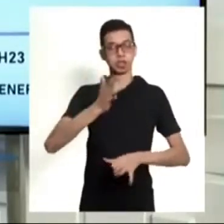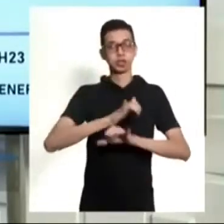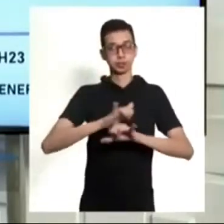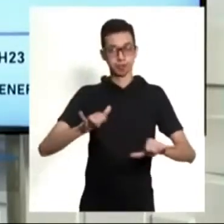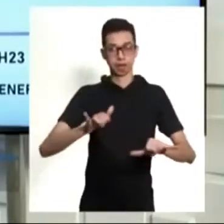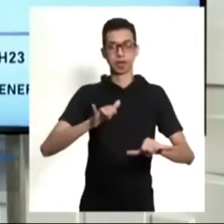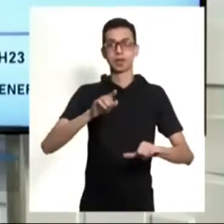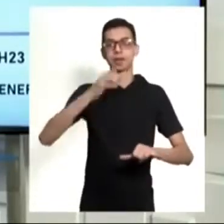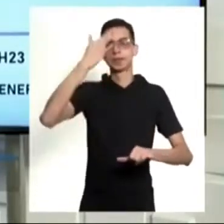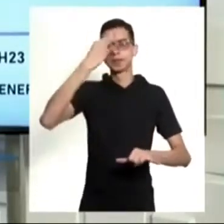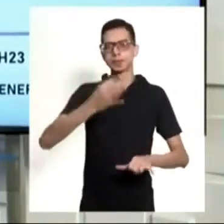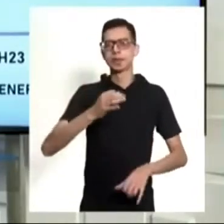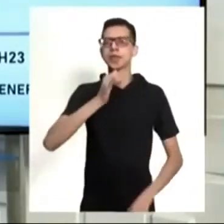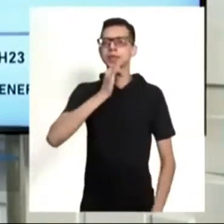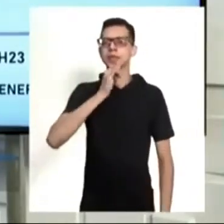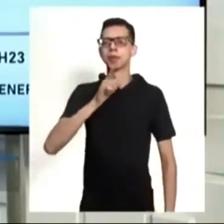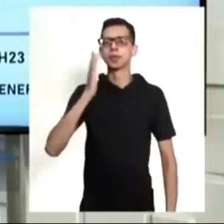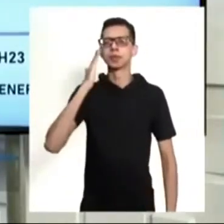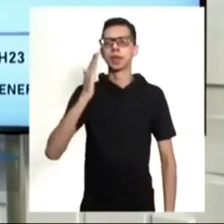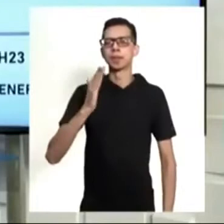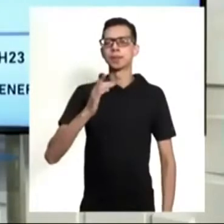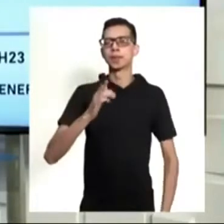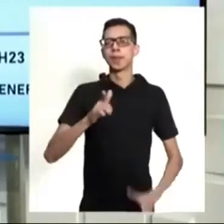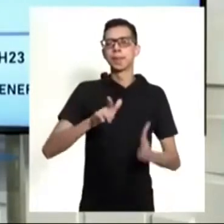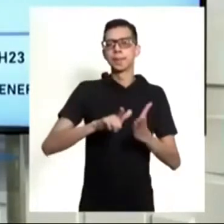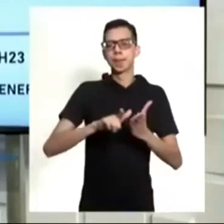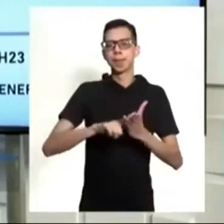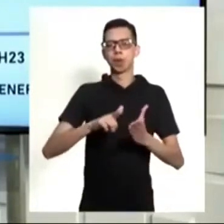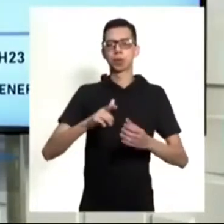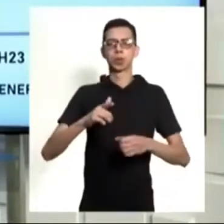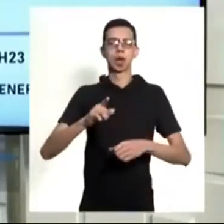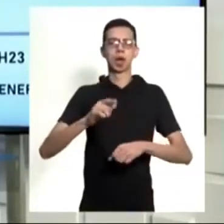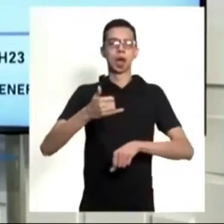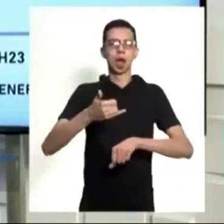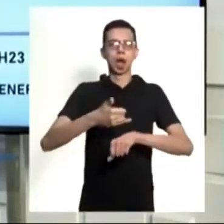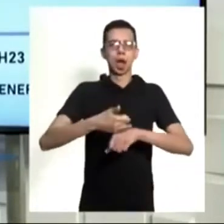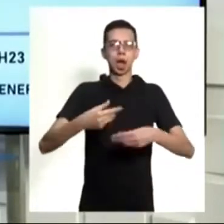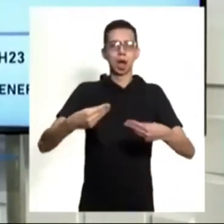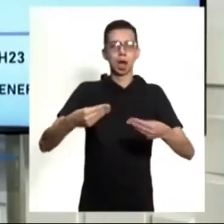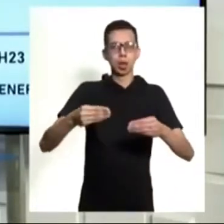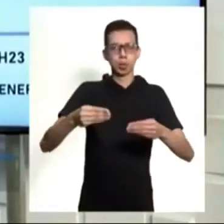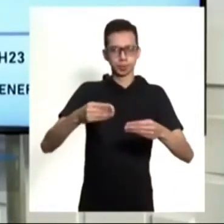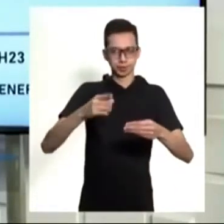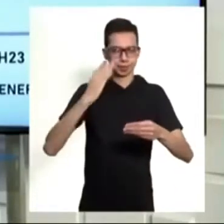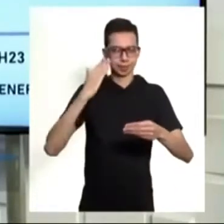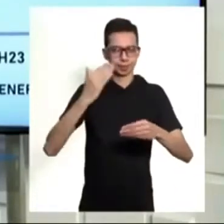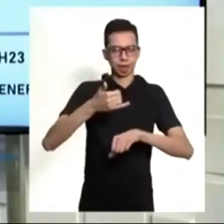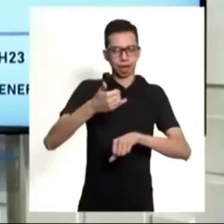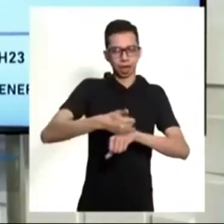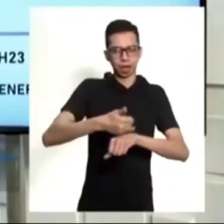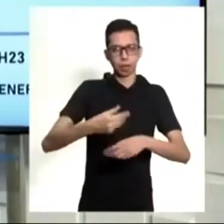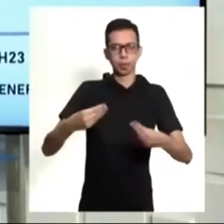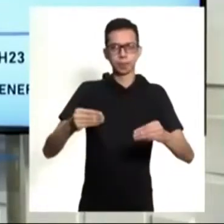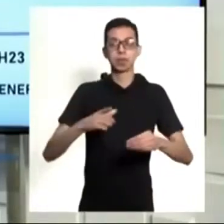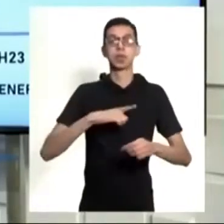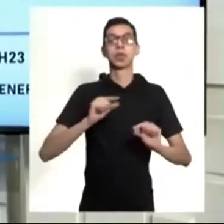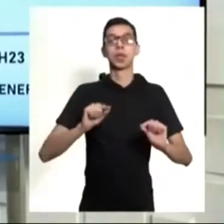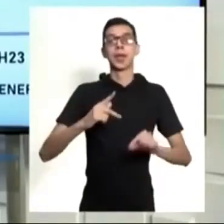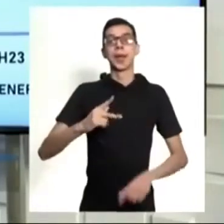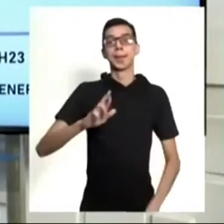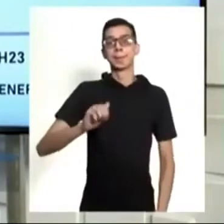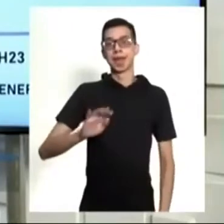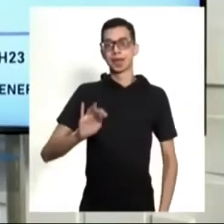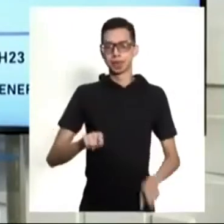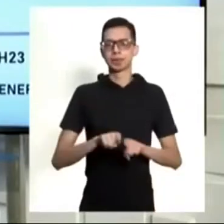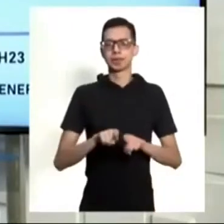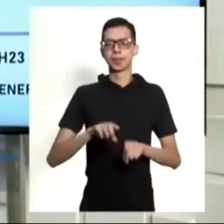entender isso. Você pegar, por exemplo, um papelzinho alumínio. O pessoal que tem essas obturações de amálgama no dente, que é de prata e mercúrio, que é um metalzinho.